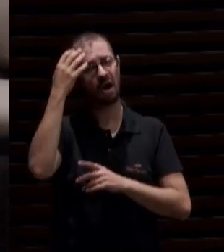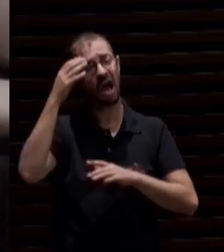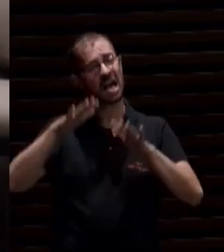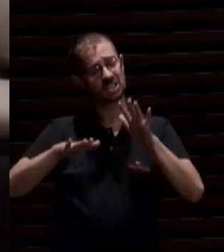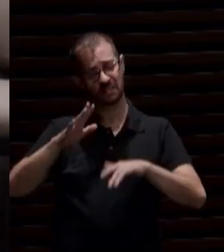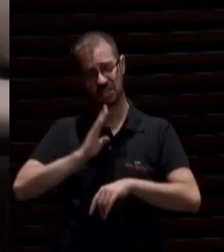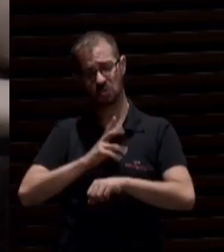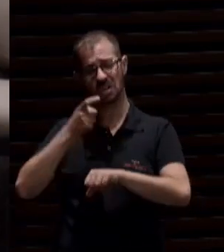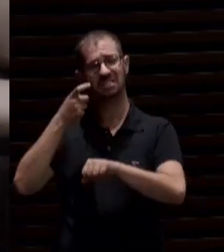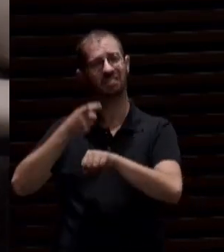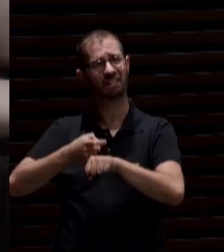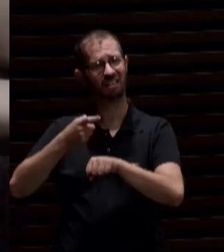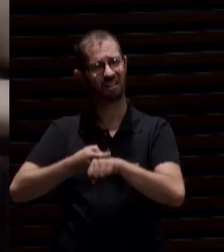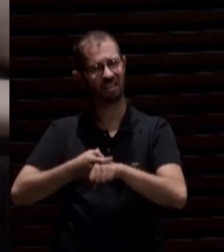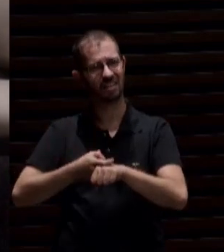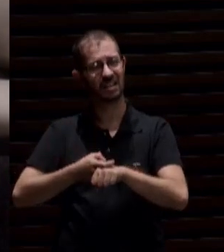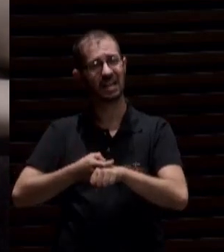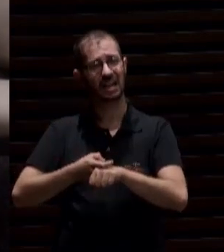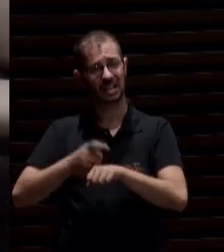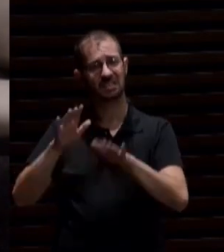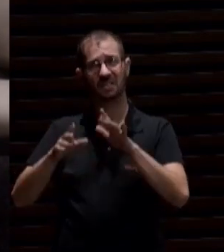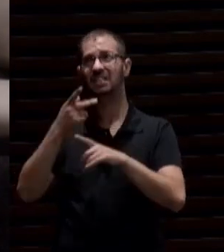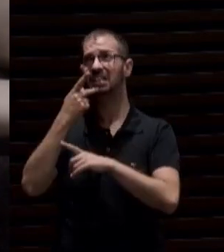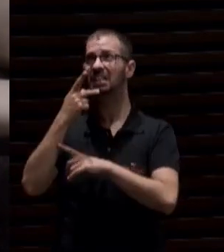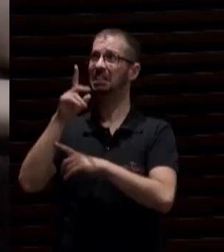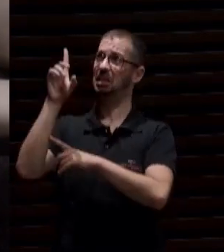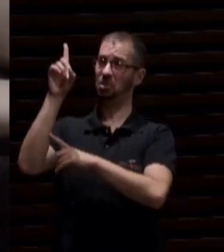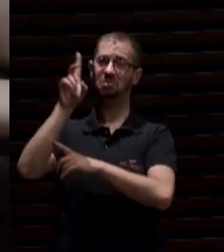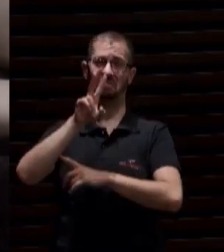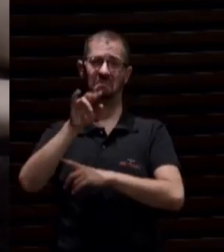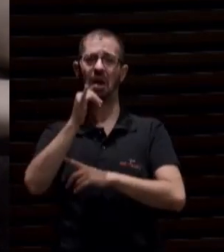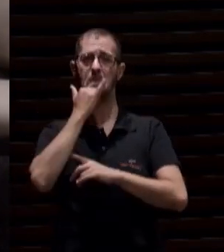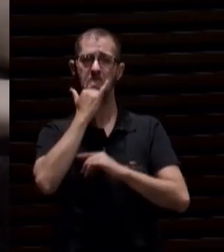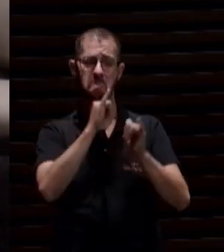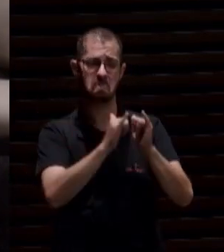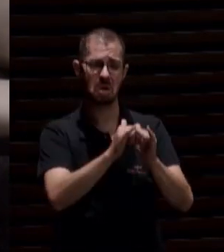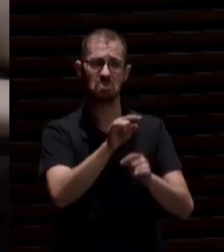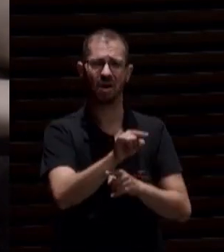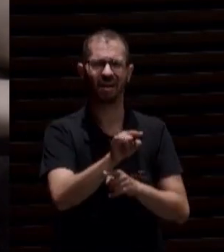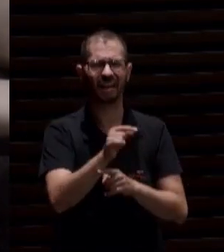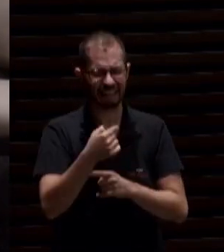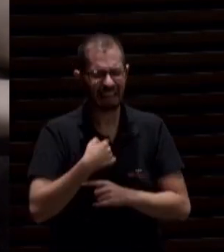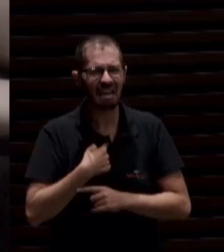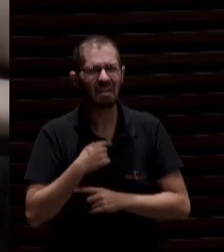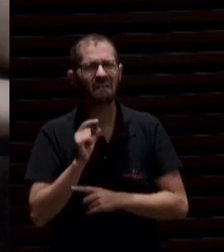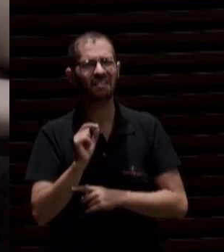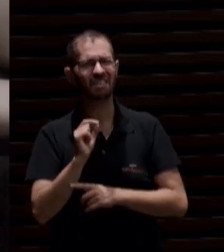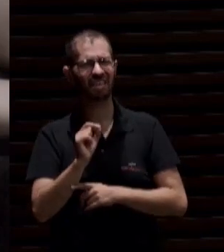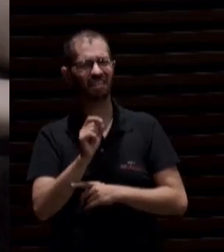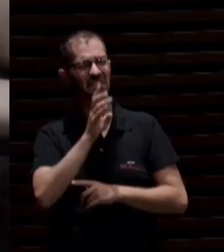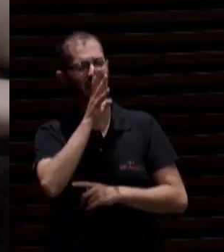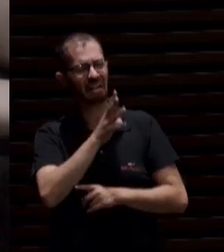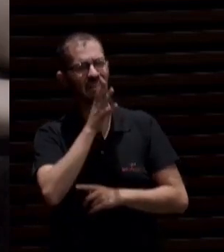Eu falo: meu, mas essa pessoa, Deus vai perdoá-la. Meu Deus! Mas, meus irmãos, quem sou eu? E quem somos